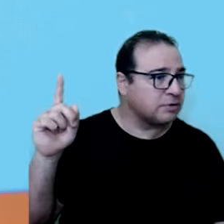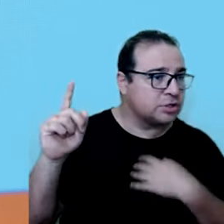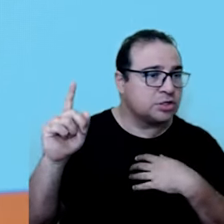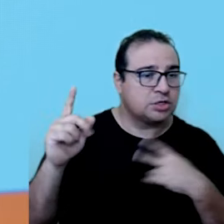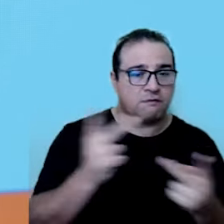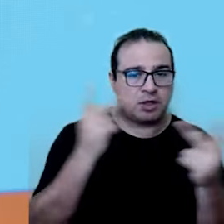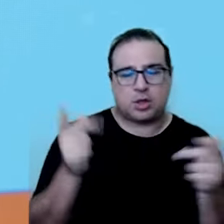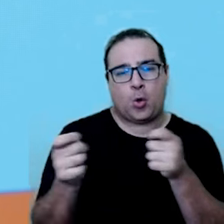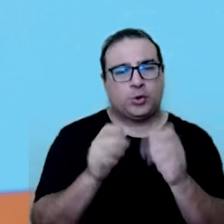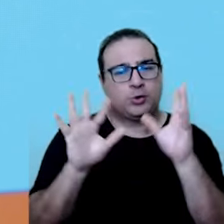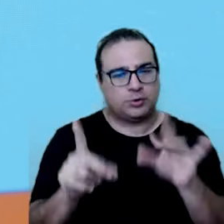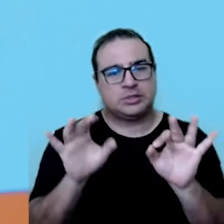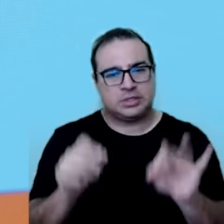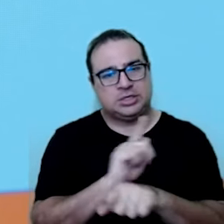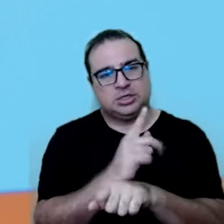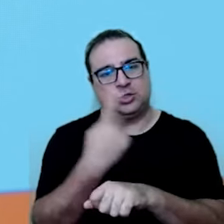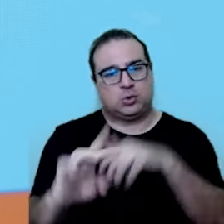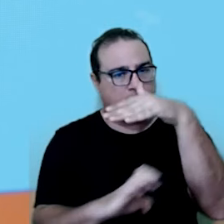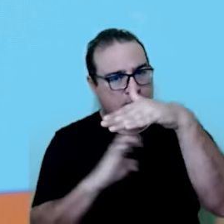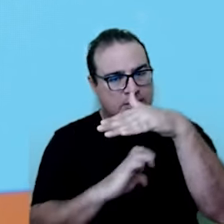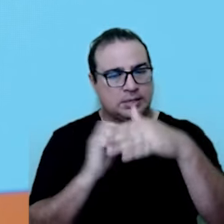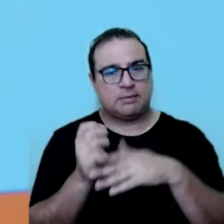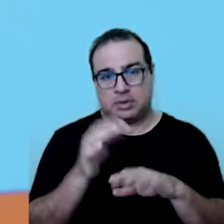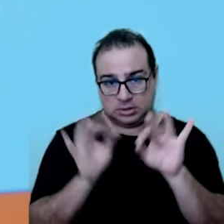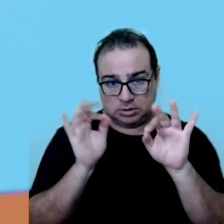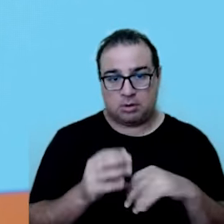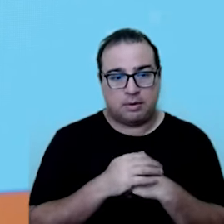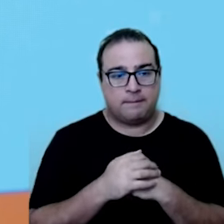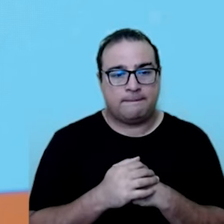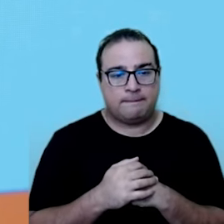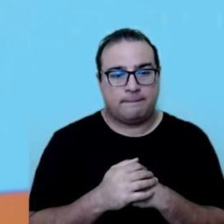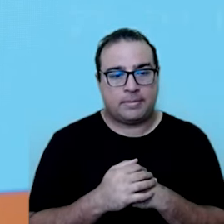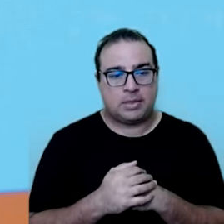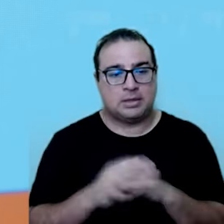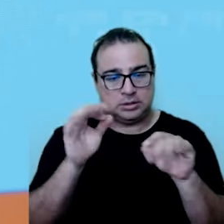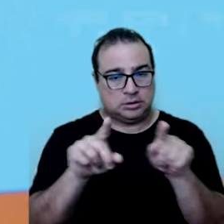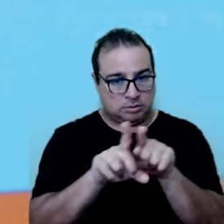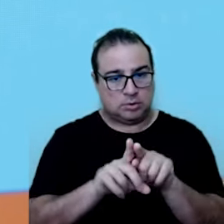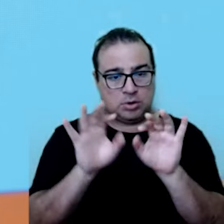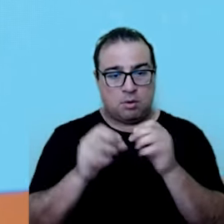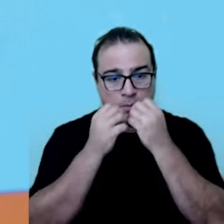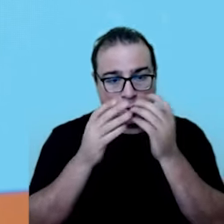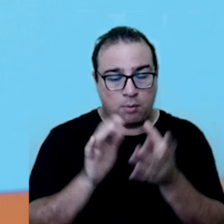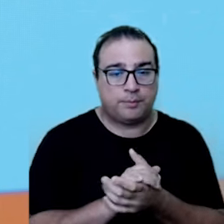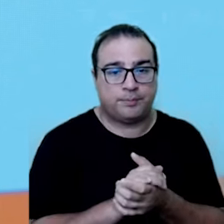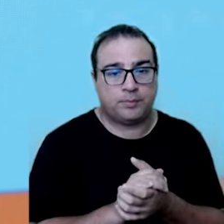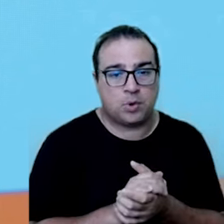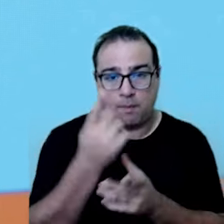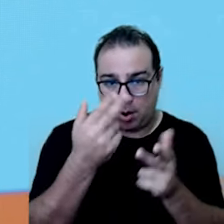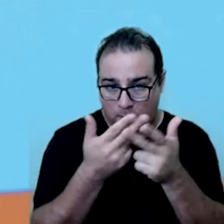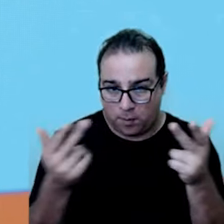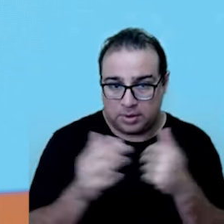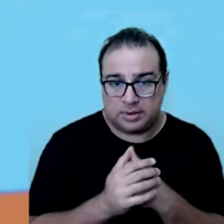é isso controle é tudo gerenciamento a gestão da sua empresa Graci tá é tá correta aí nesse ponto de que